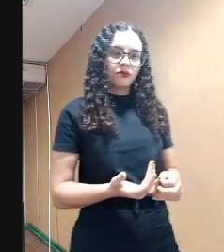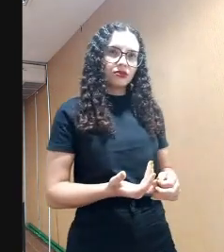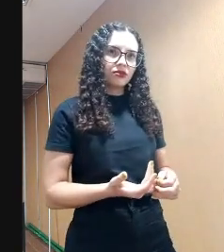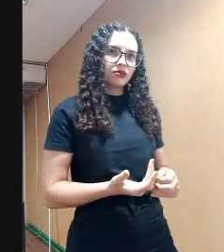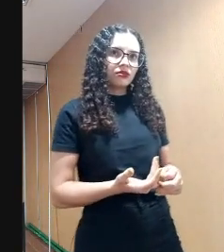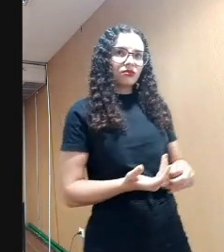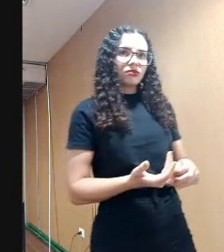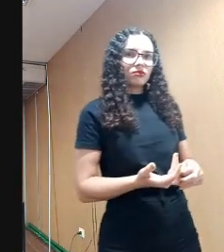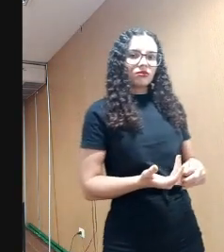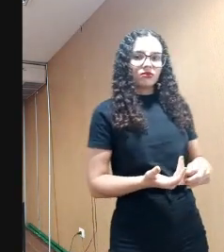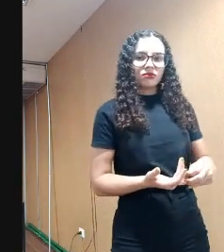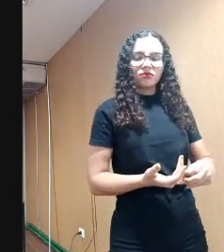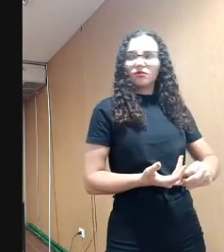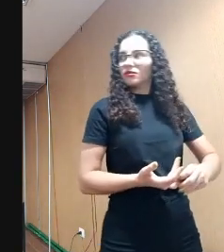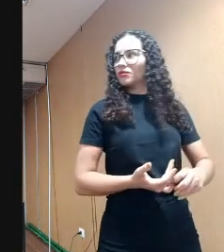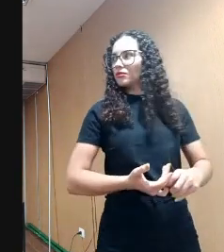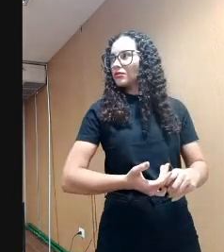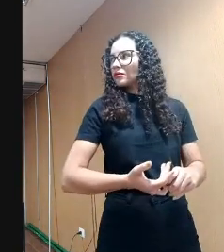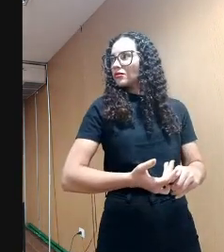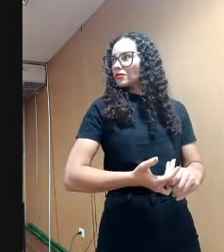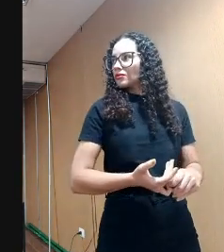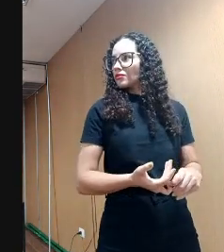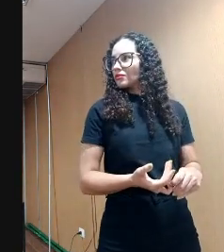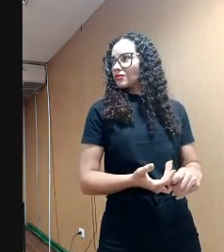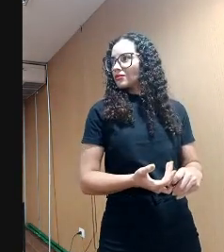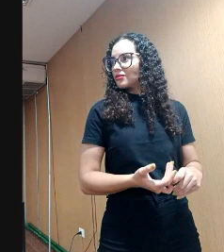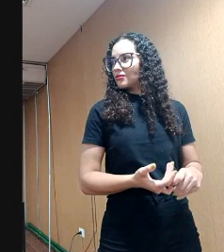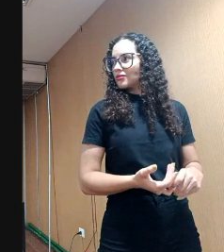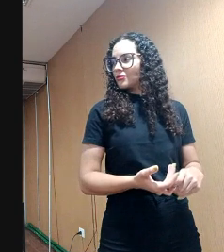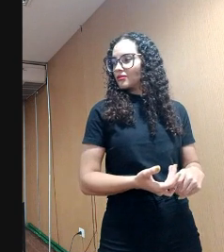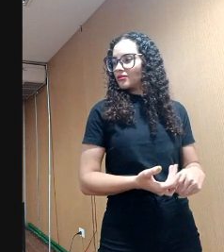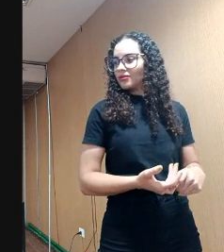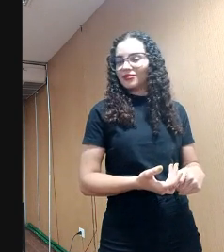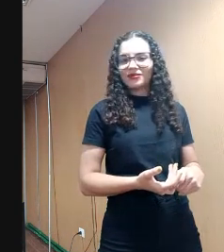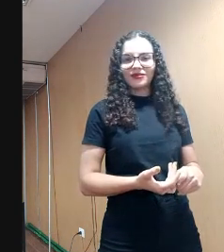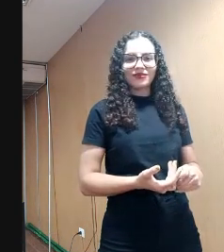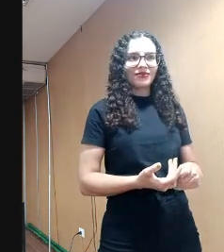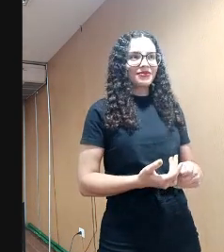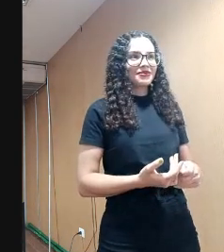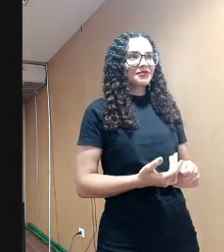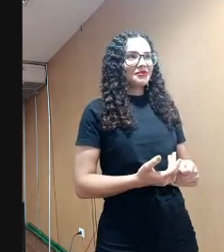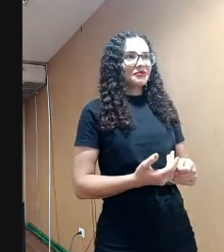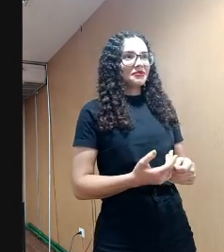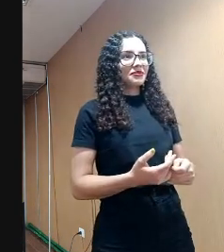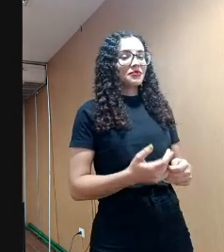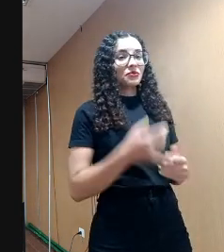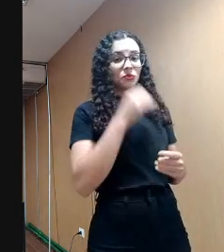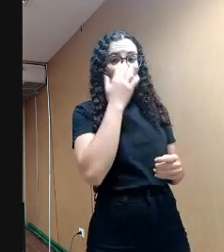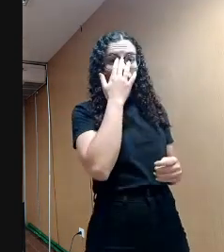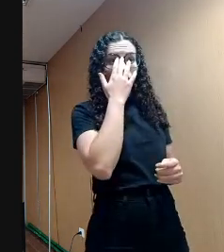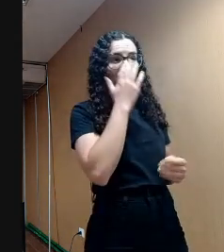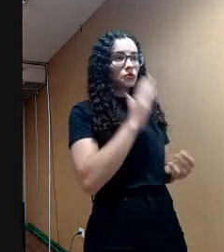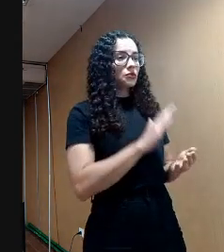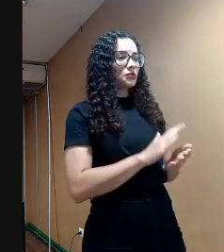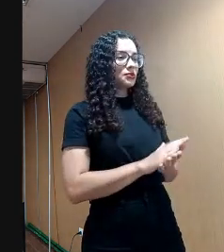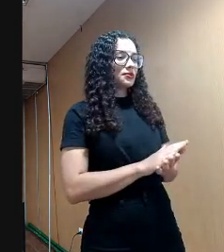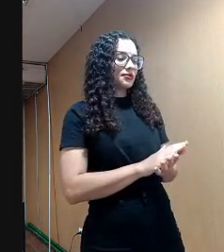Até então ninguém sabia que ia passar por esse momento, né? Cantar o hino nacional ao vivo assim, tá certo? Agradecemos a todos pelo empenho,